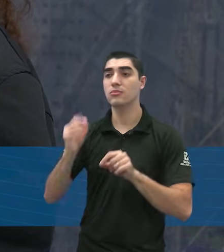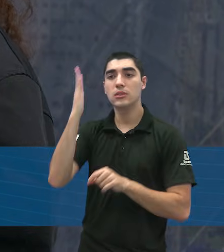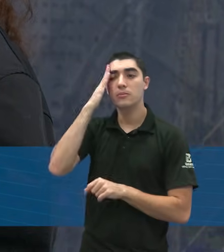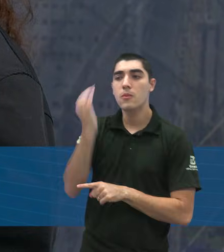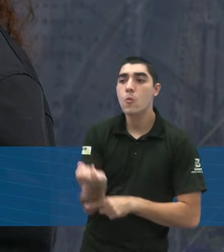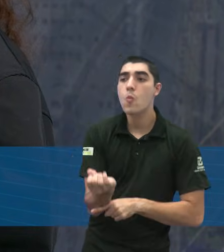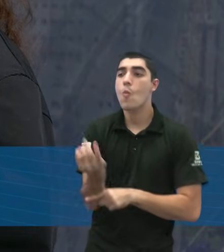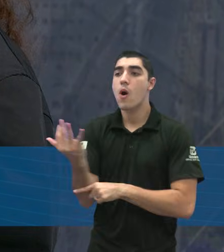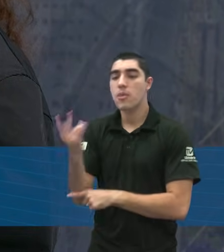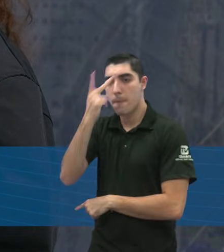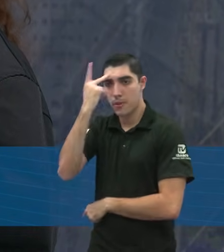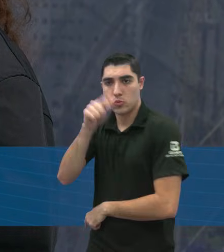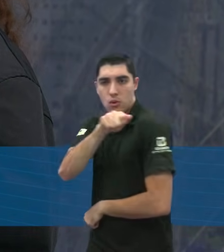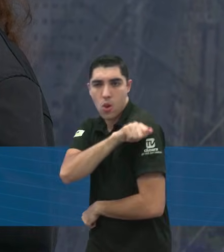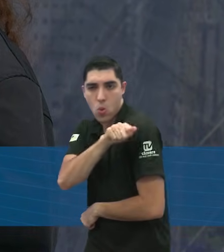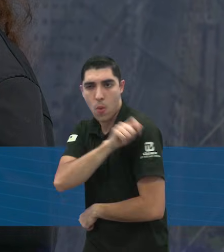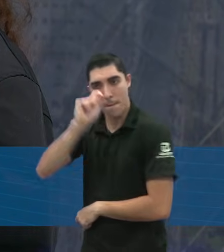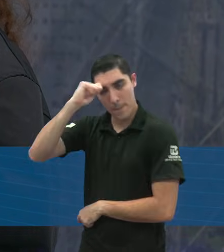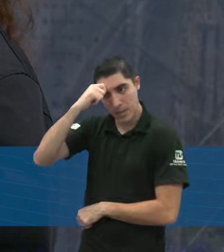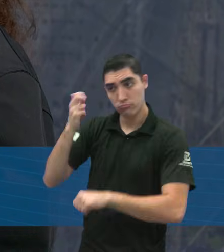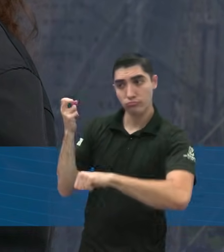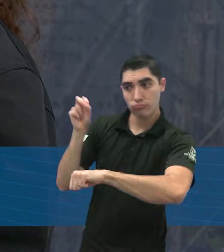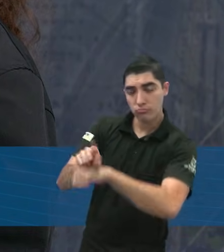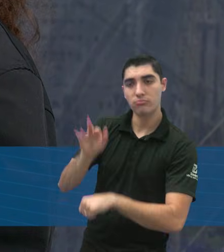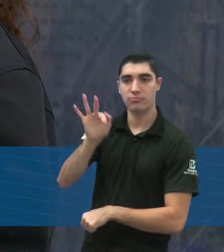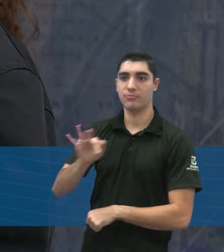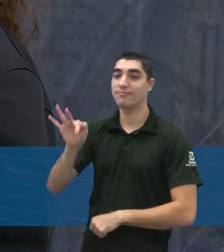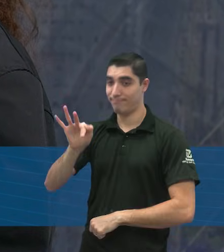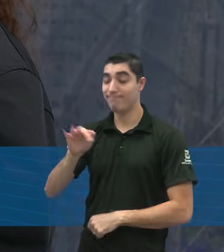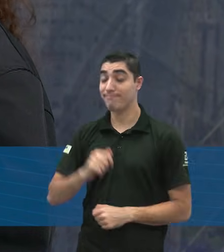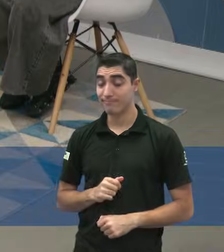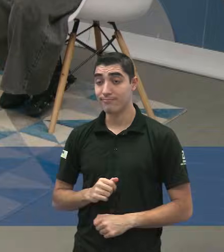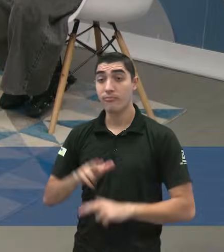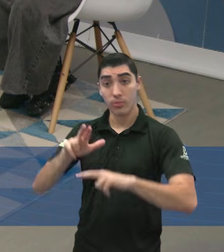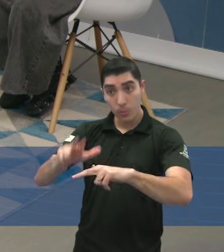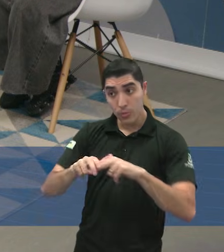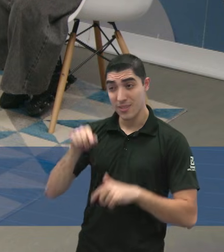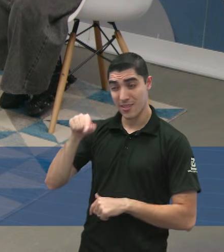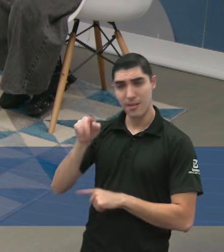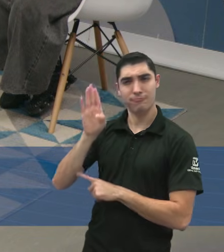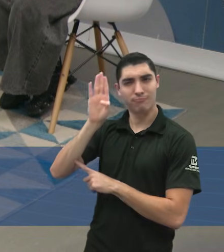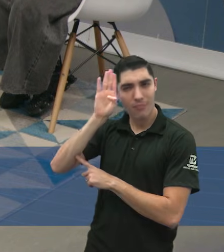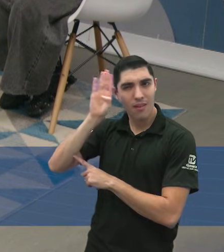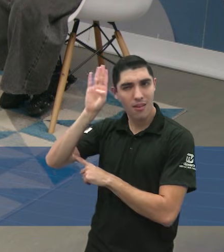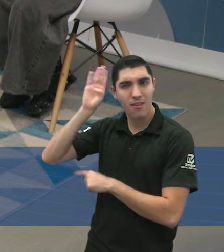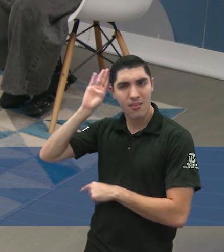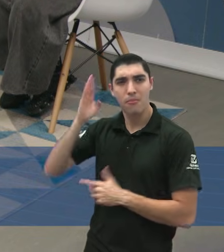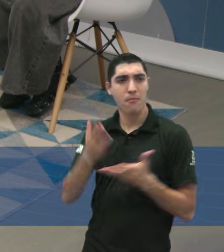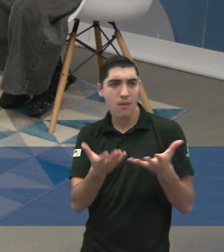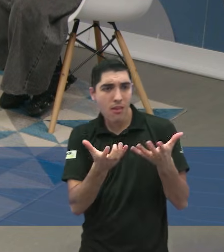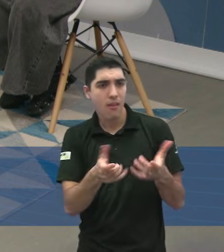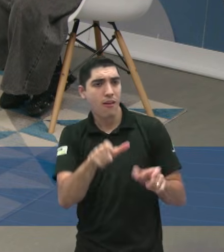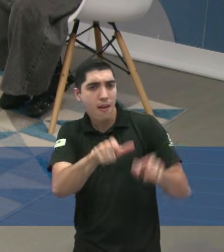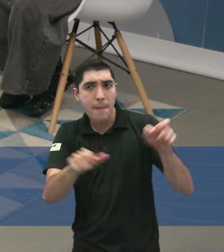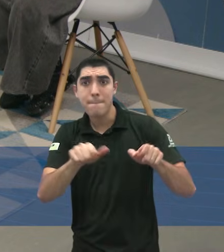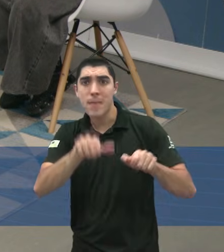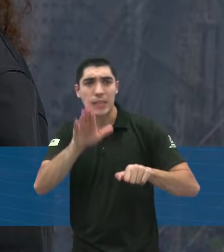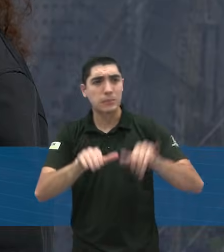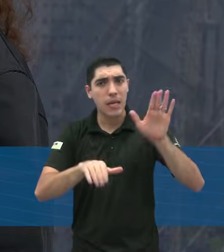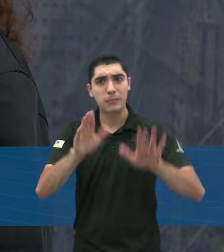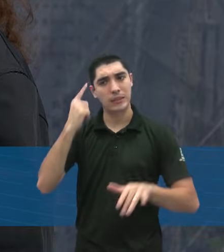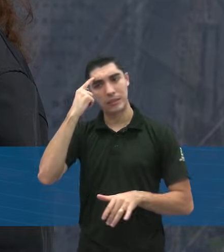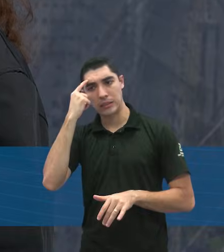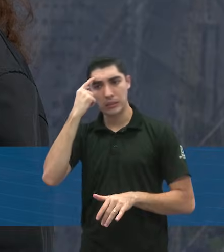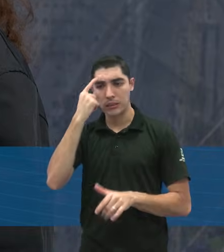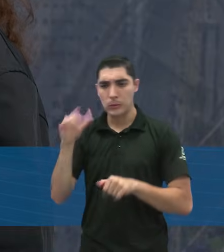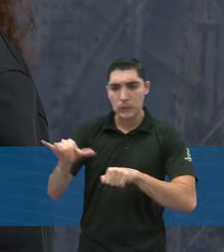negras que estão em ambiente universitário. Essa busca acadêmica é cada vez mais pautada